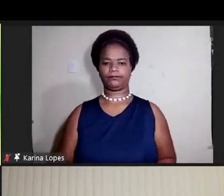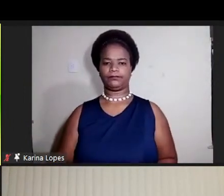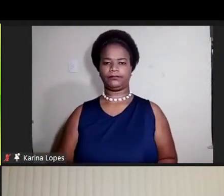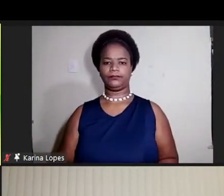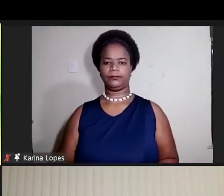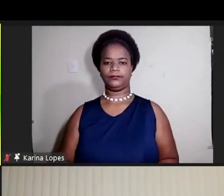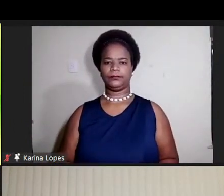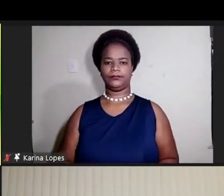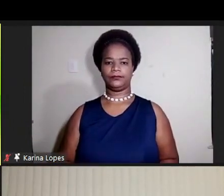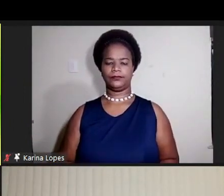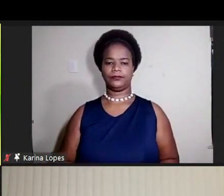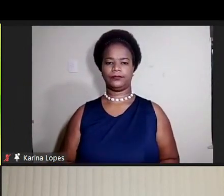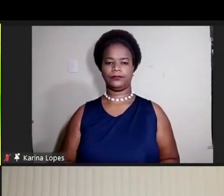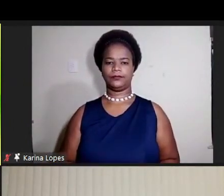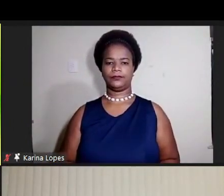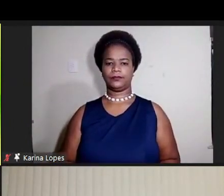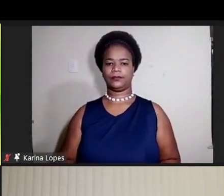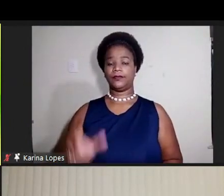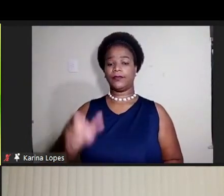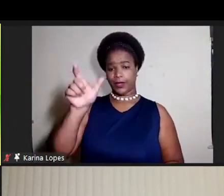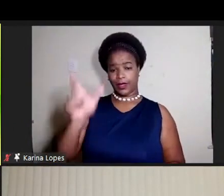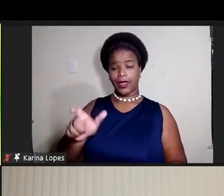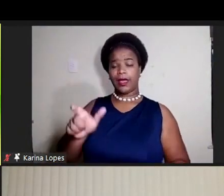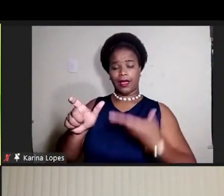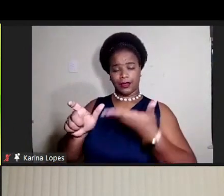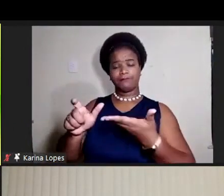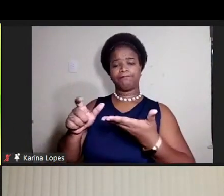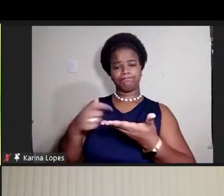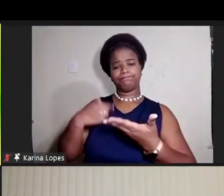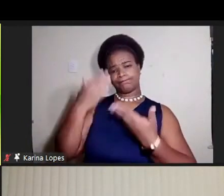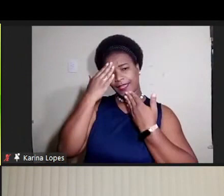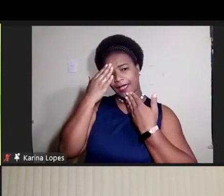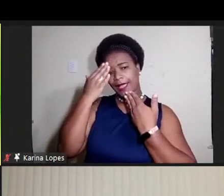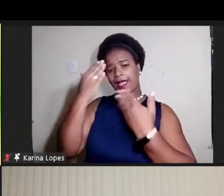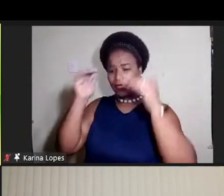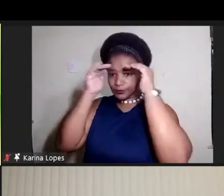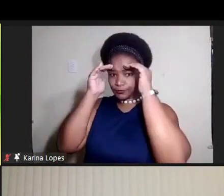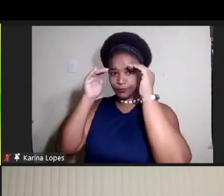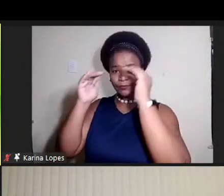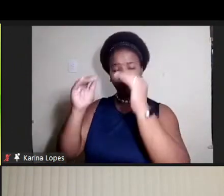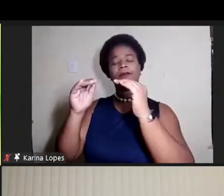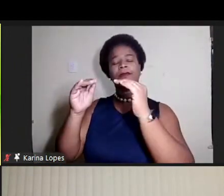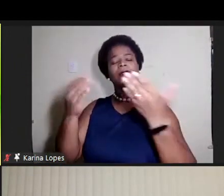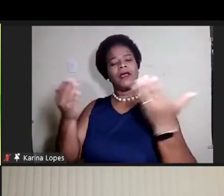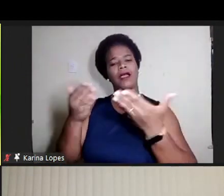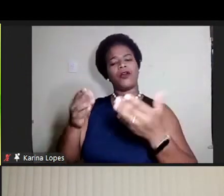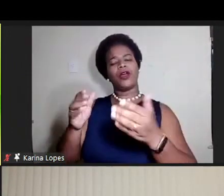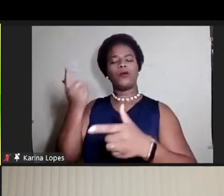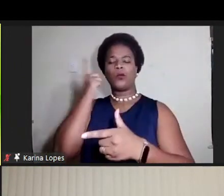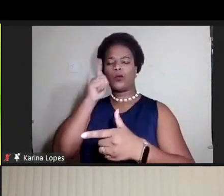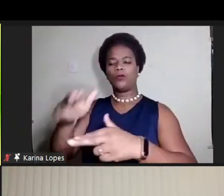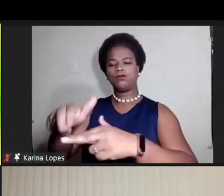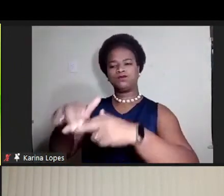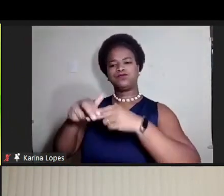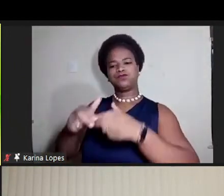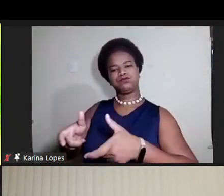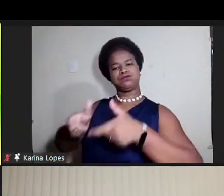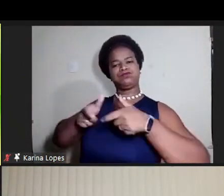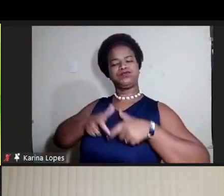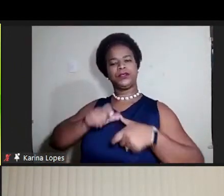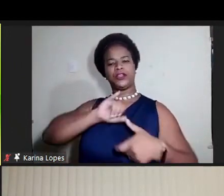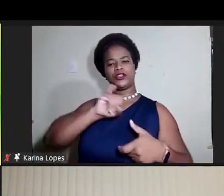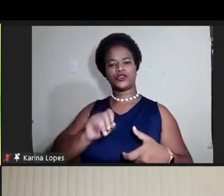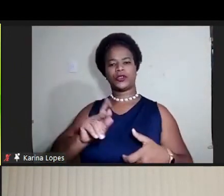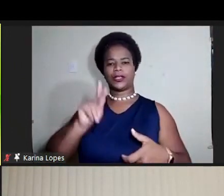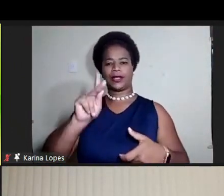A servidora agradece de forma honrosa ter sido indicada e agraciada com a medalha JK, em especial aos professores Marcos